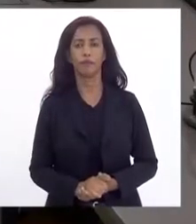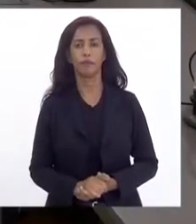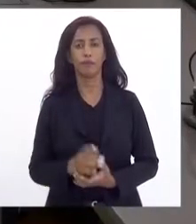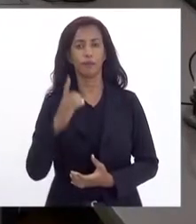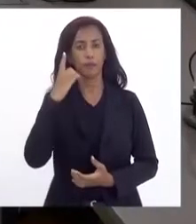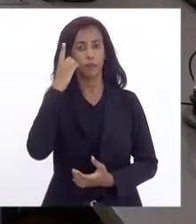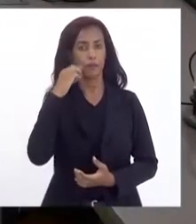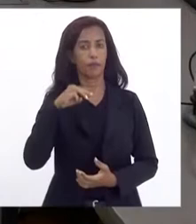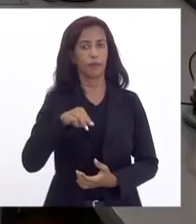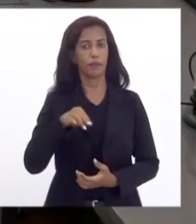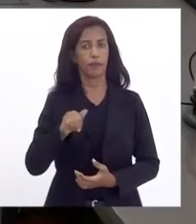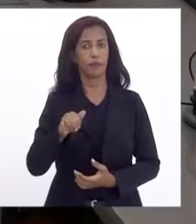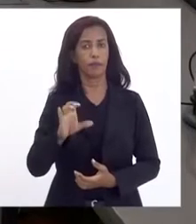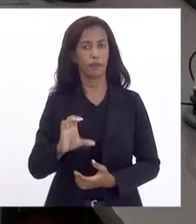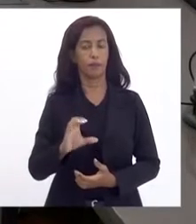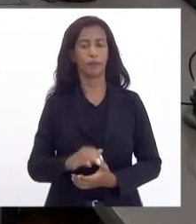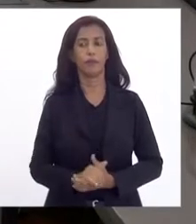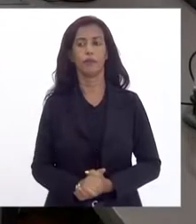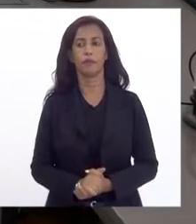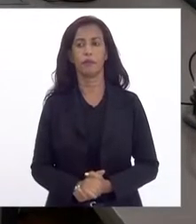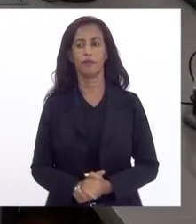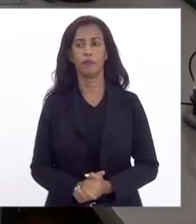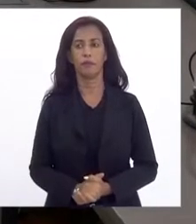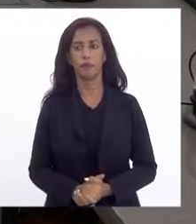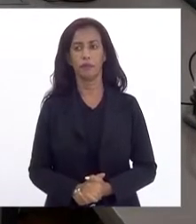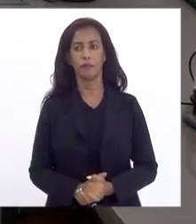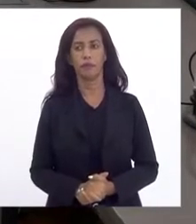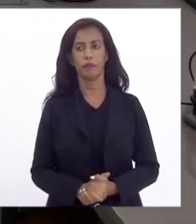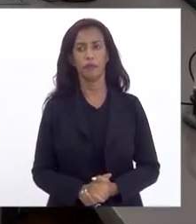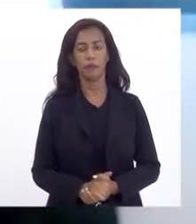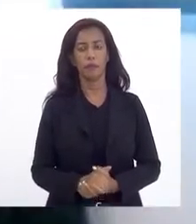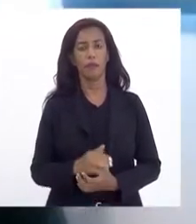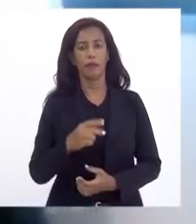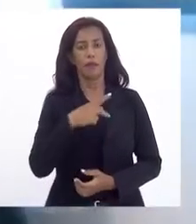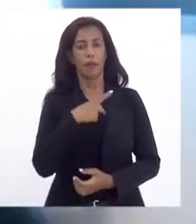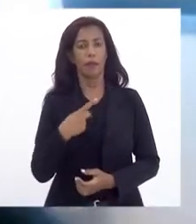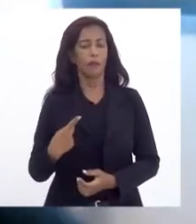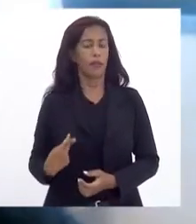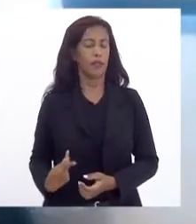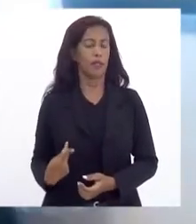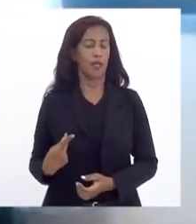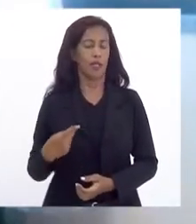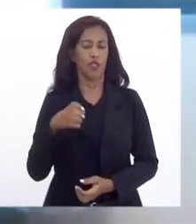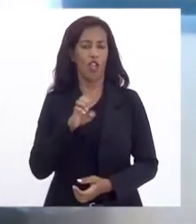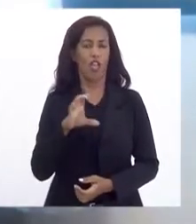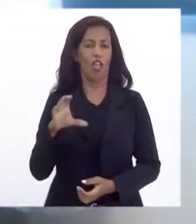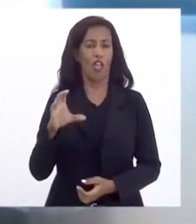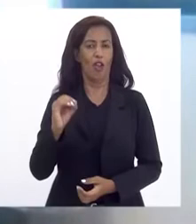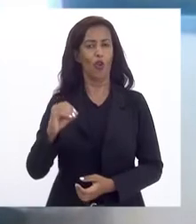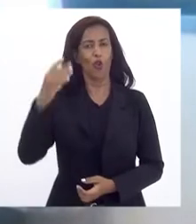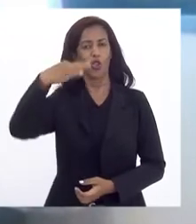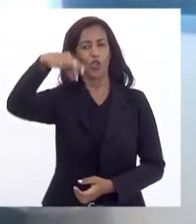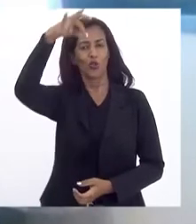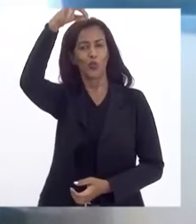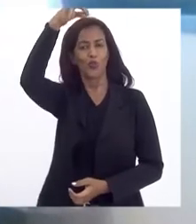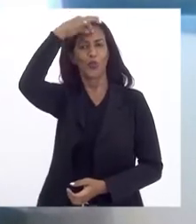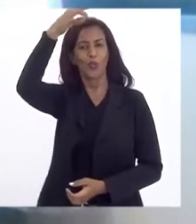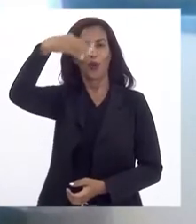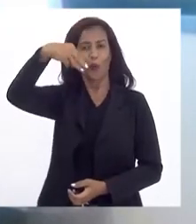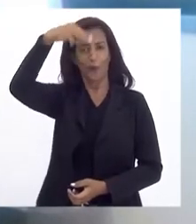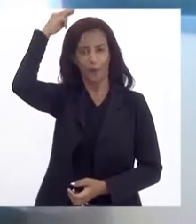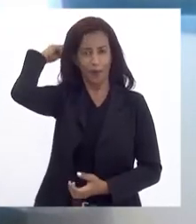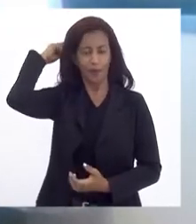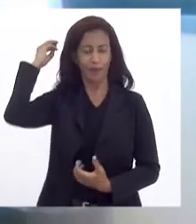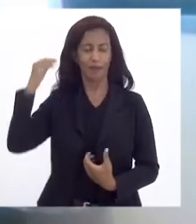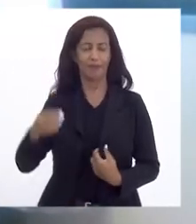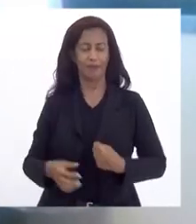Mink. Presidente ecoespiritual Márcio Pacheco. Primeiro, eu quero